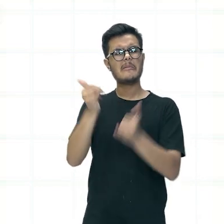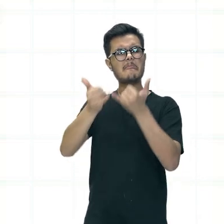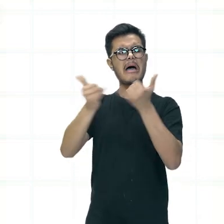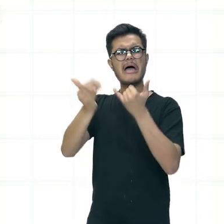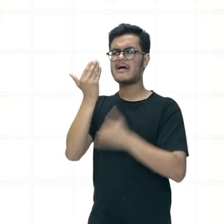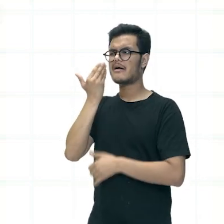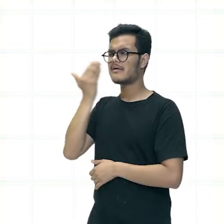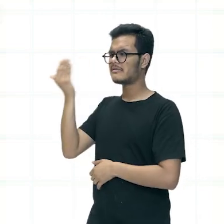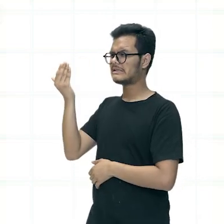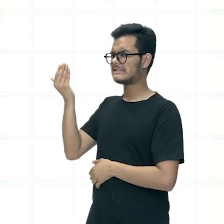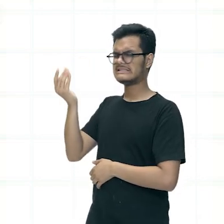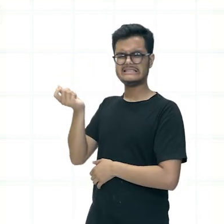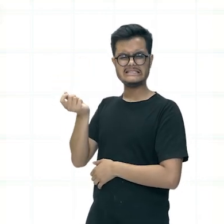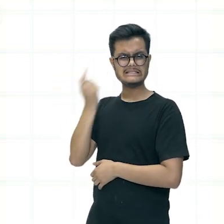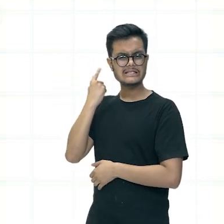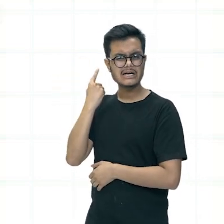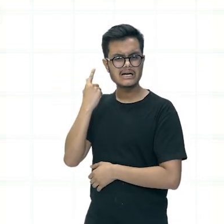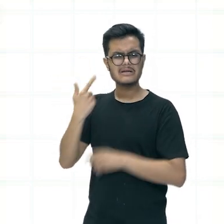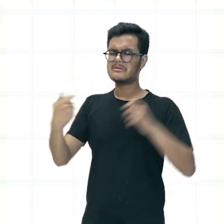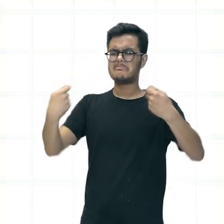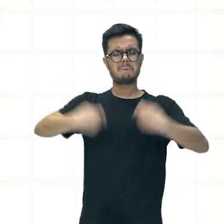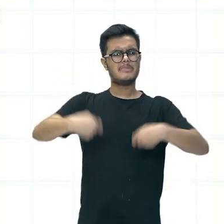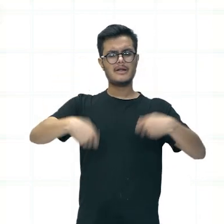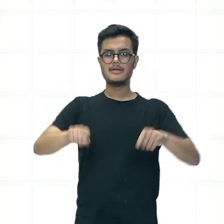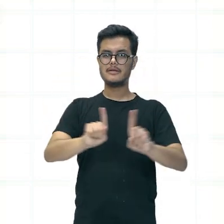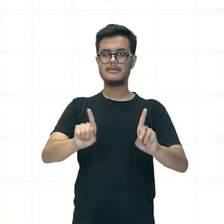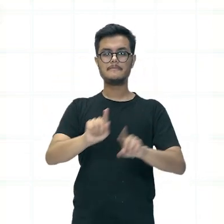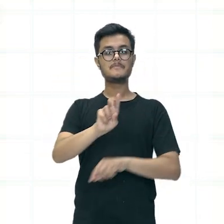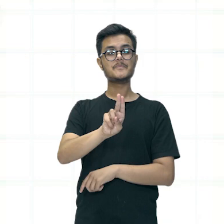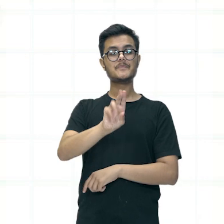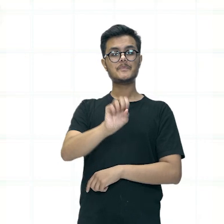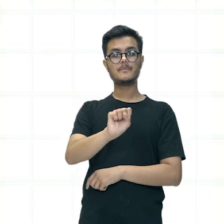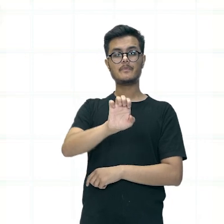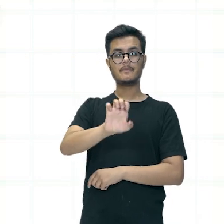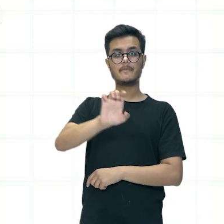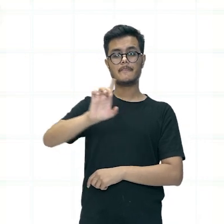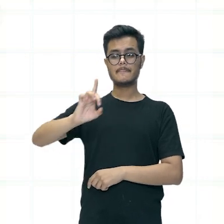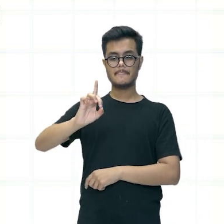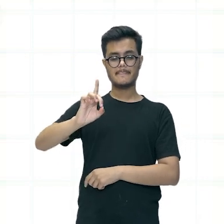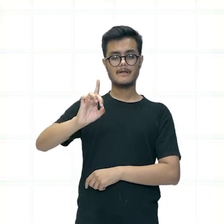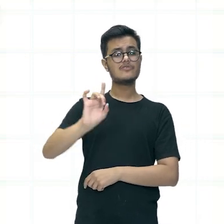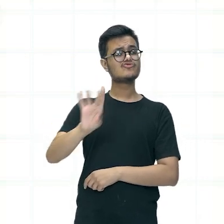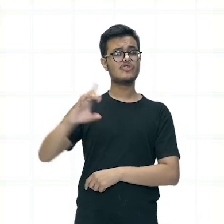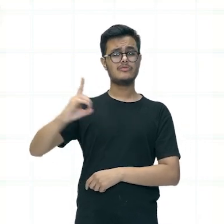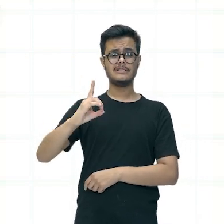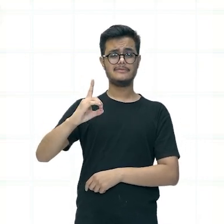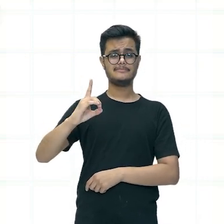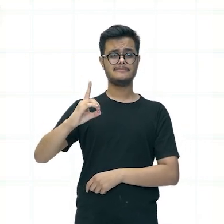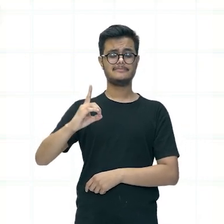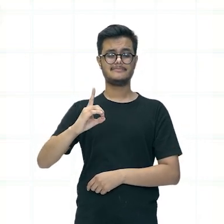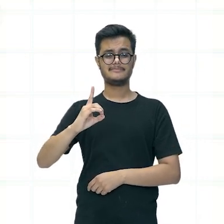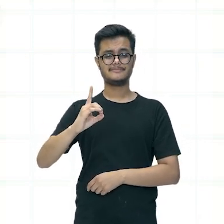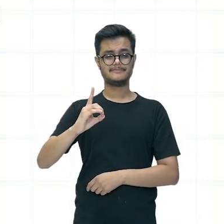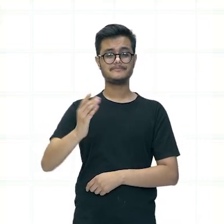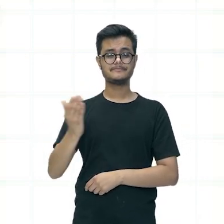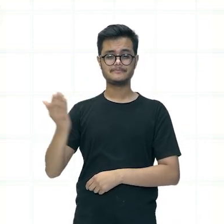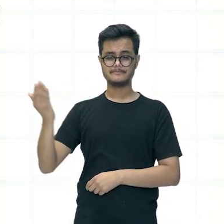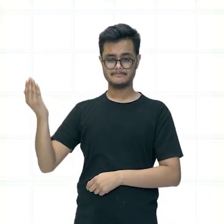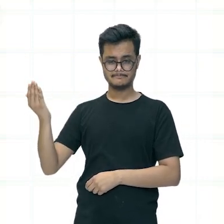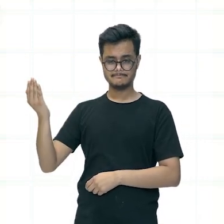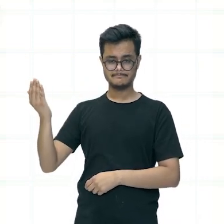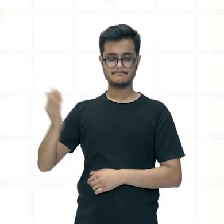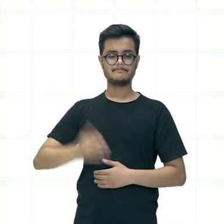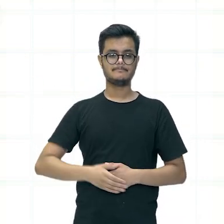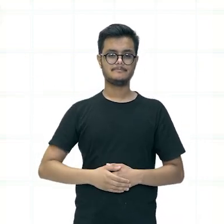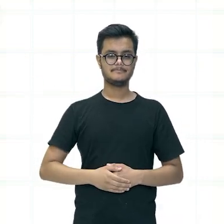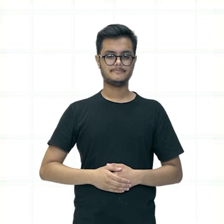necessidade. Daí, se ele termina em E, você apenas acrescenta a letra D e ele fica no passado. Então,